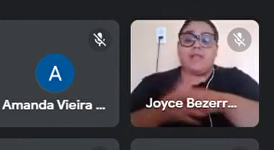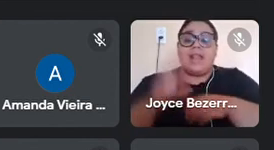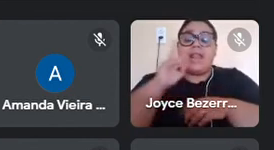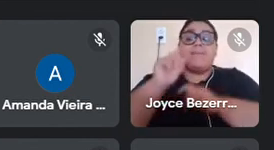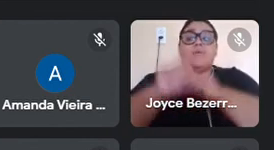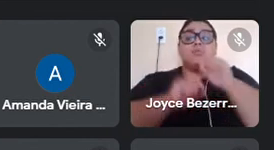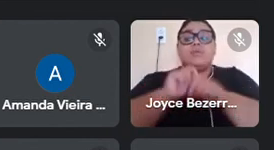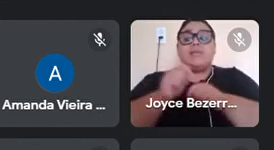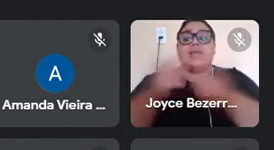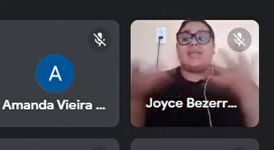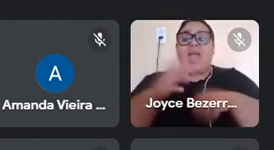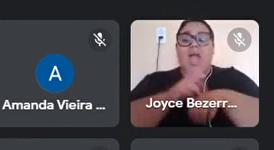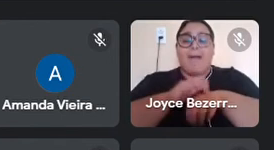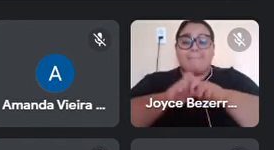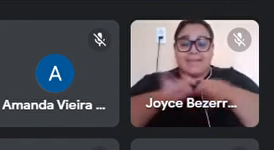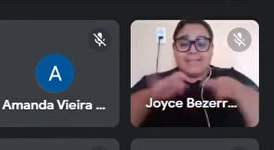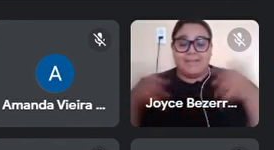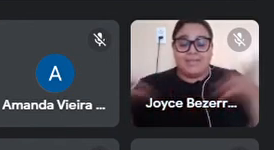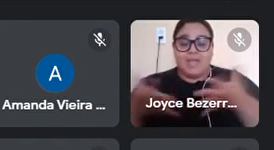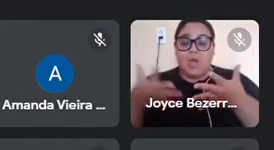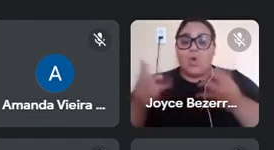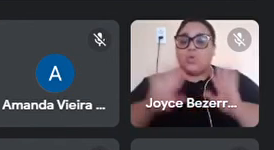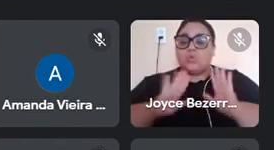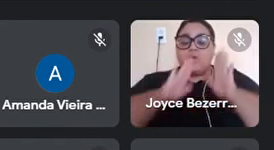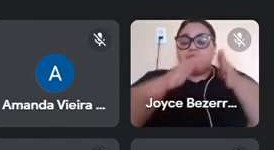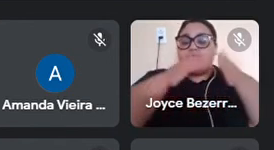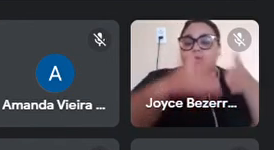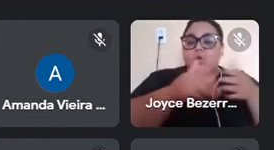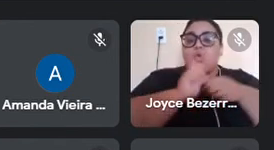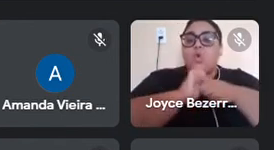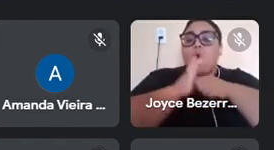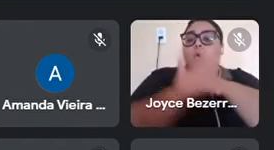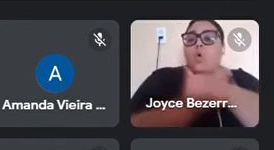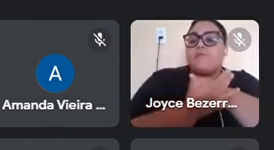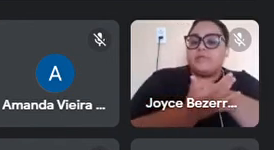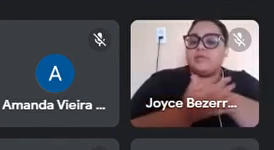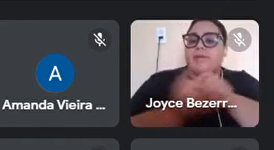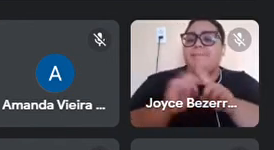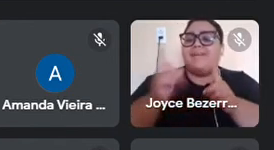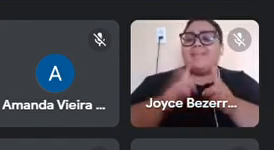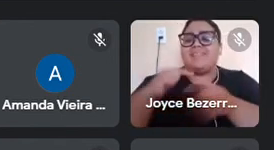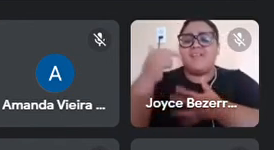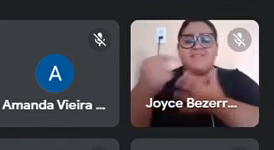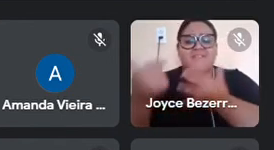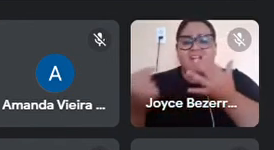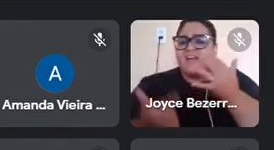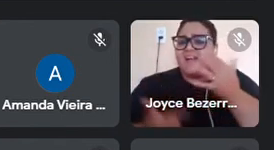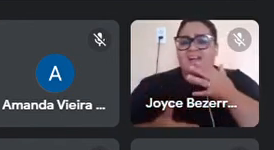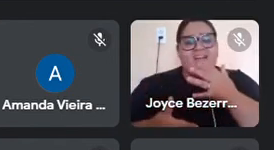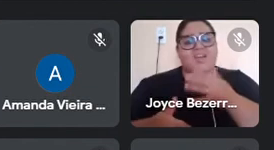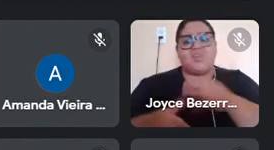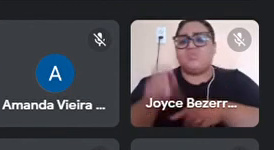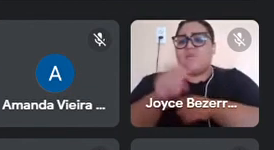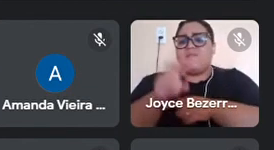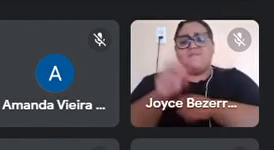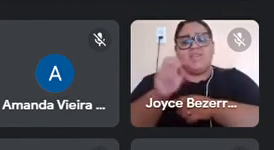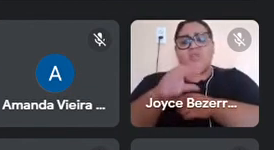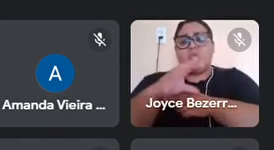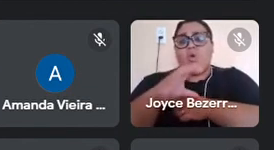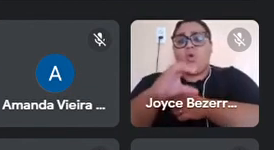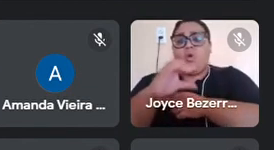pandemia atual está relacionada ao Covid-19, mas a gente tem vários outros vírus COVID. Ou seja, se